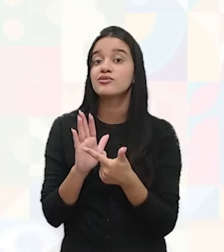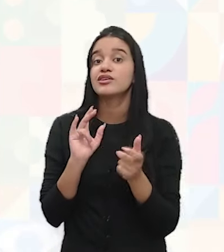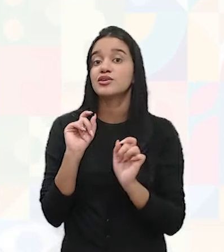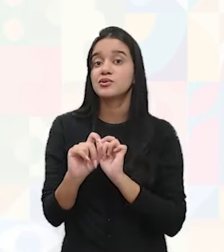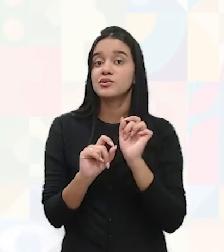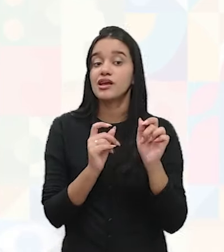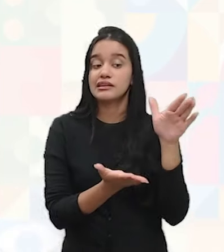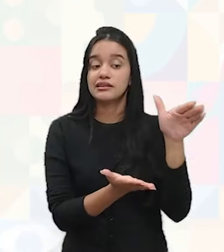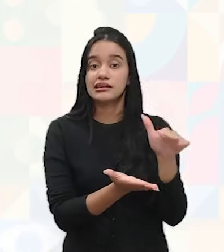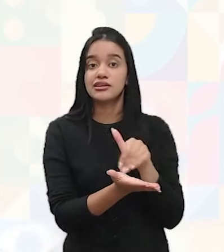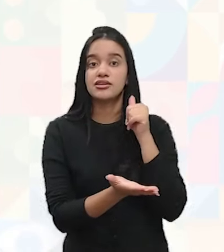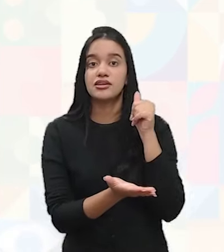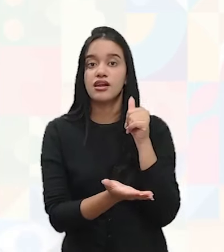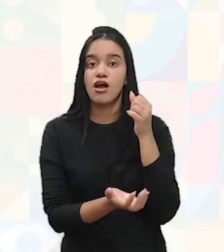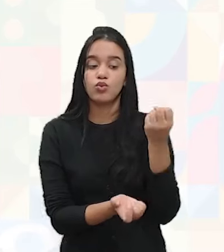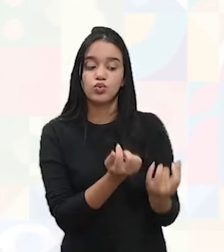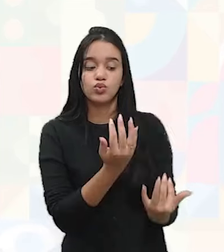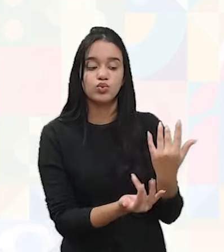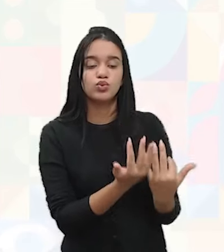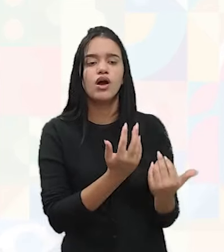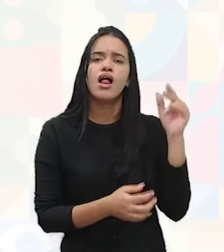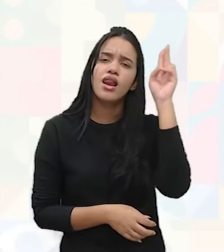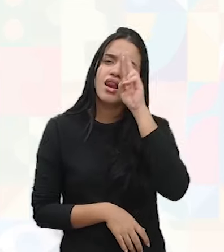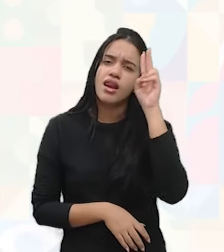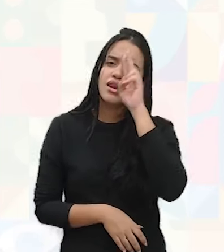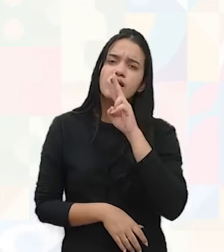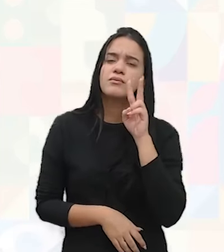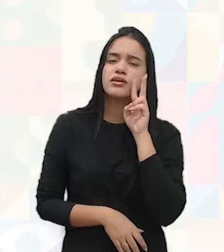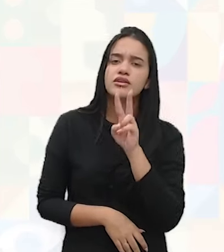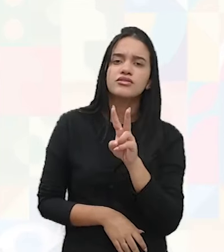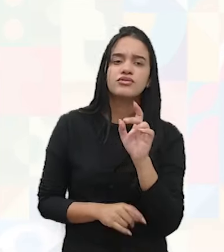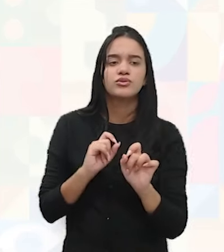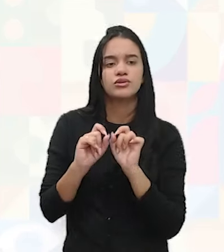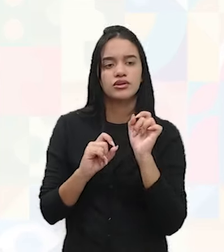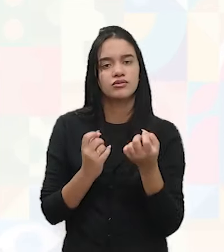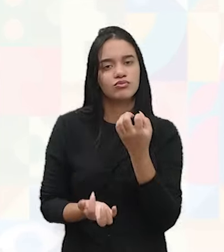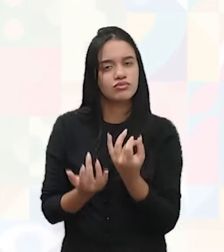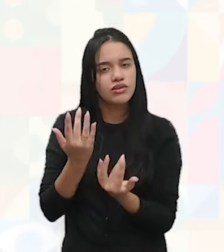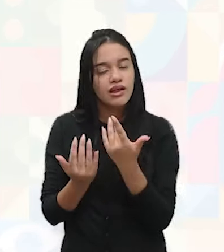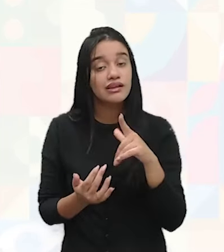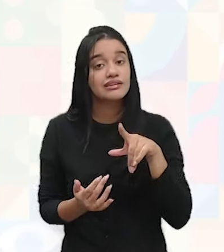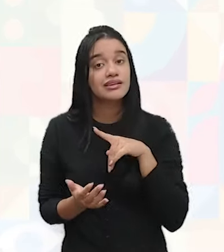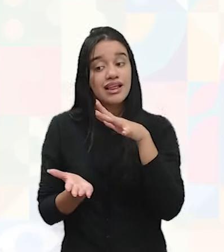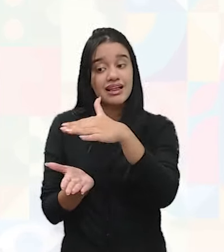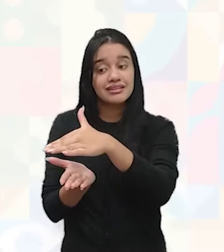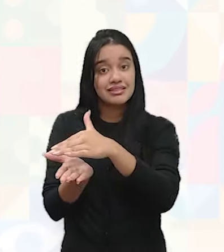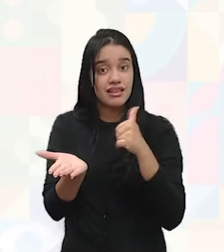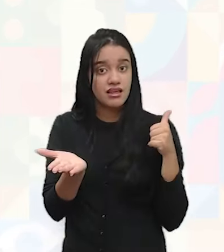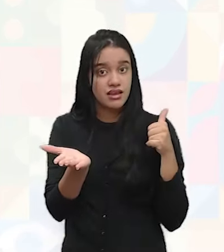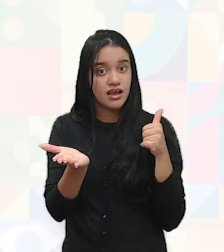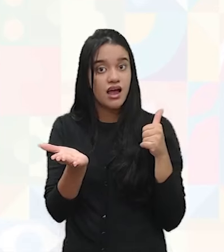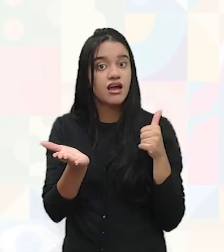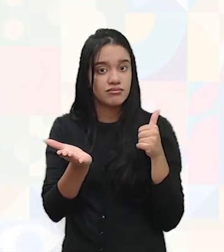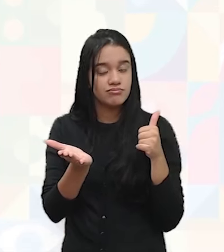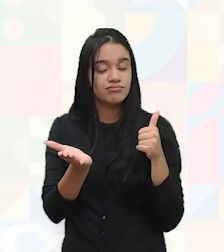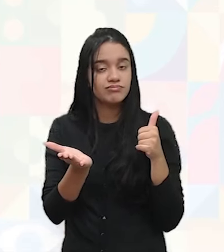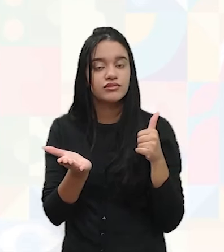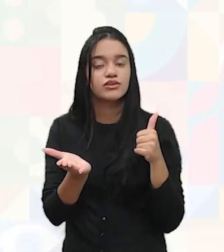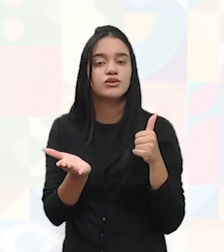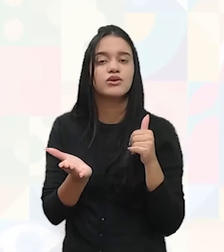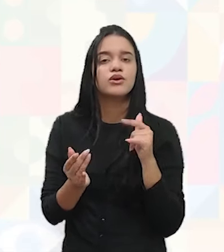retirando o calor lembra quando a gente viu tetraedo do fogo a gente tem que tirar uma parte daquele quebra-cabeça